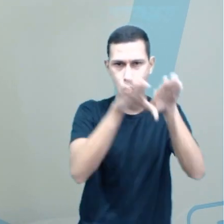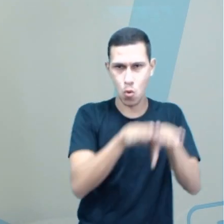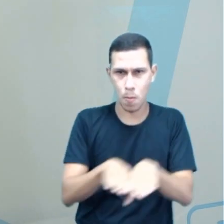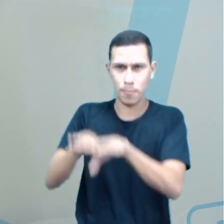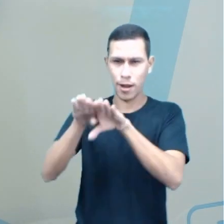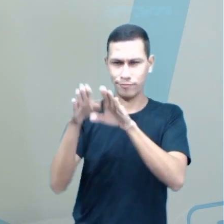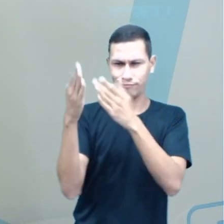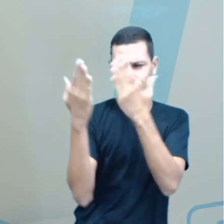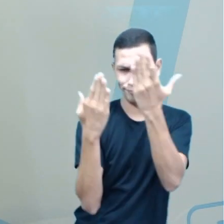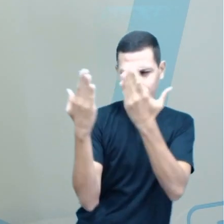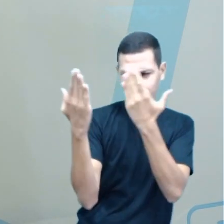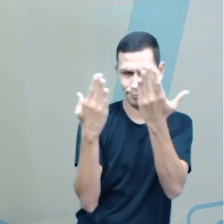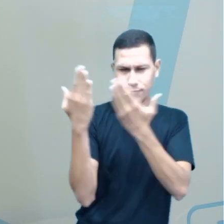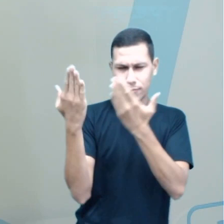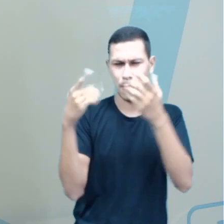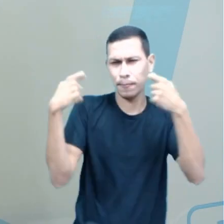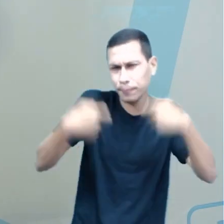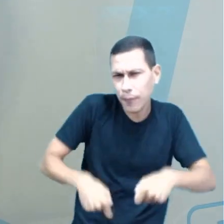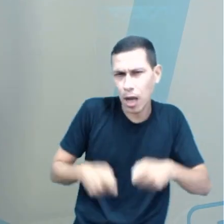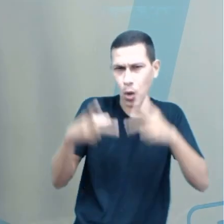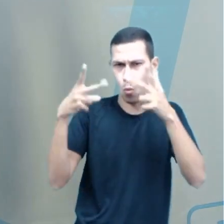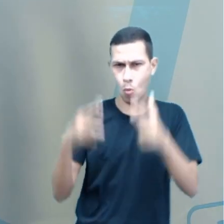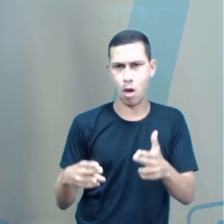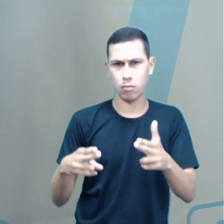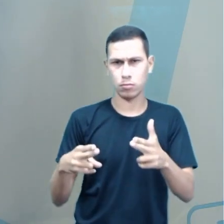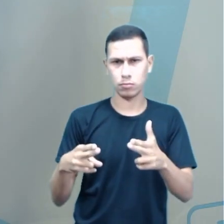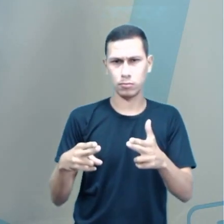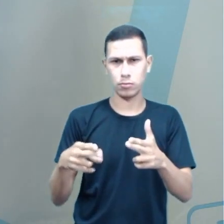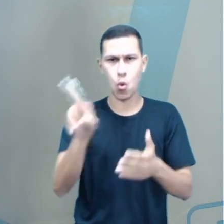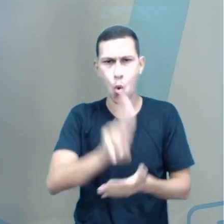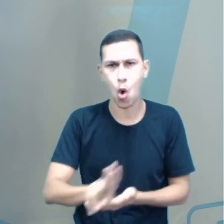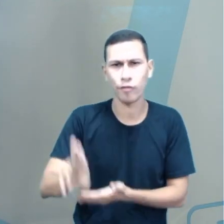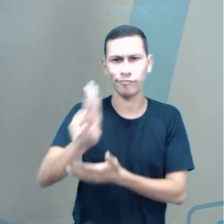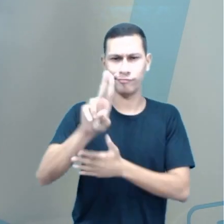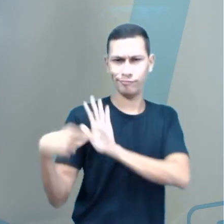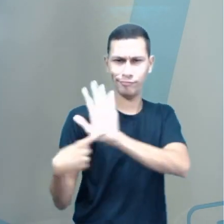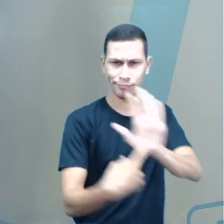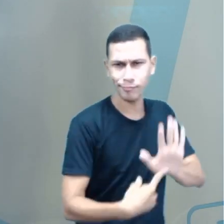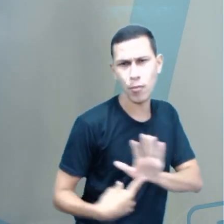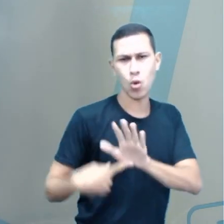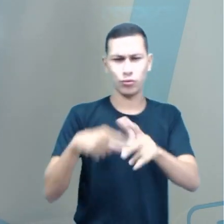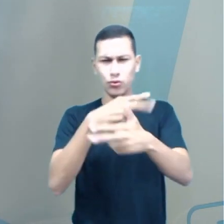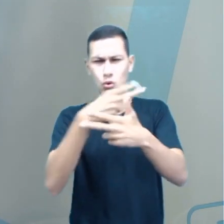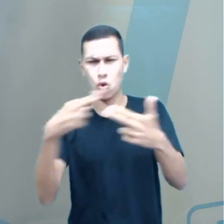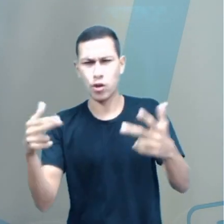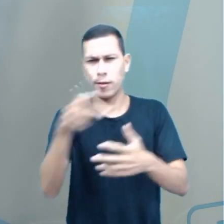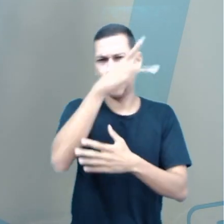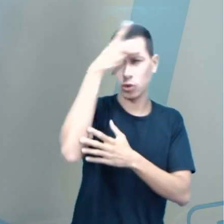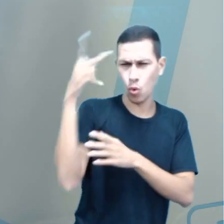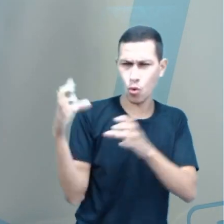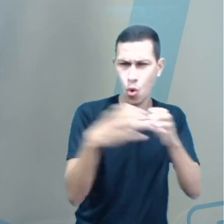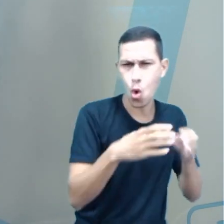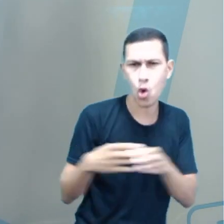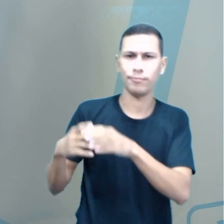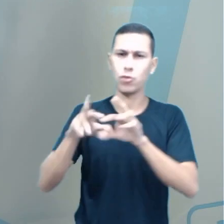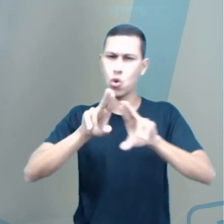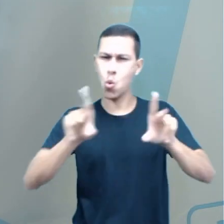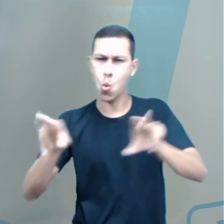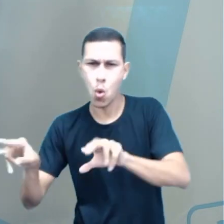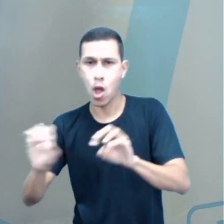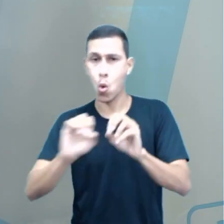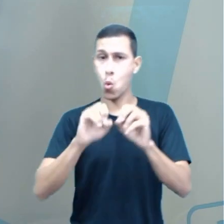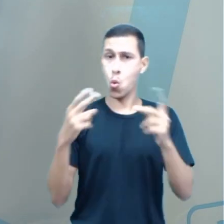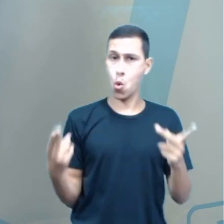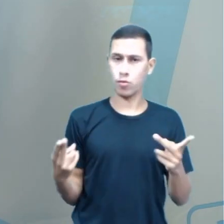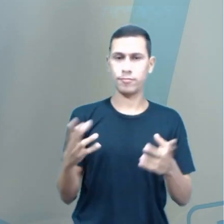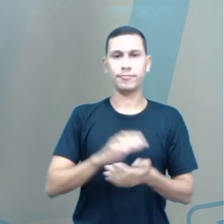deixando elas de forma igual, certo? Então, é utilizado para dizermos que duas coisas, pessoas ou grupos são iguais ou não. Para